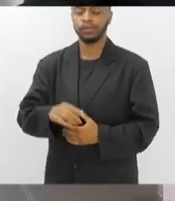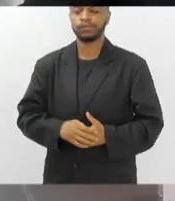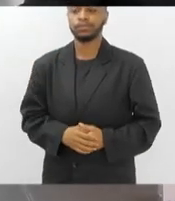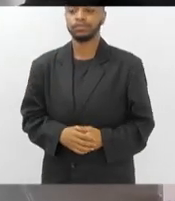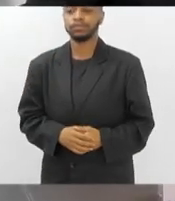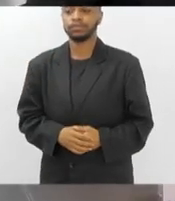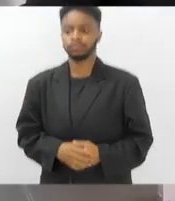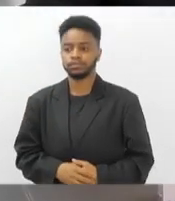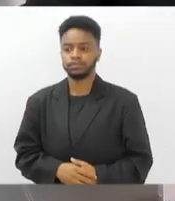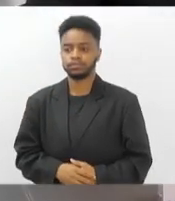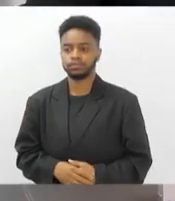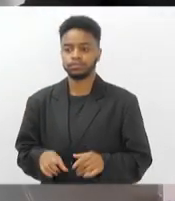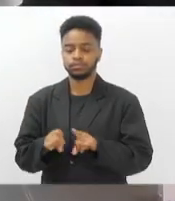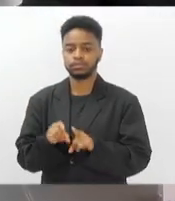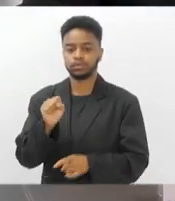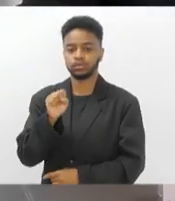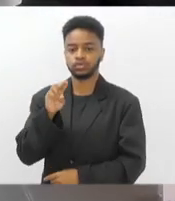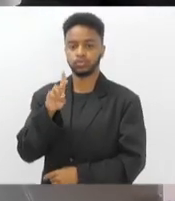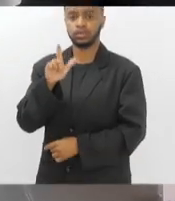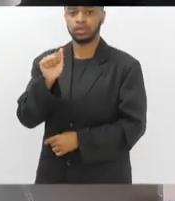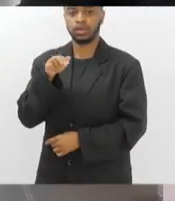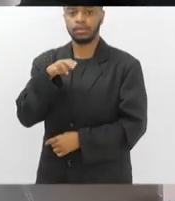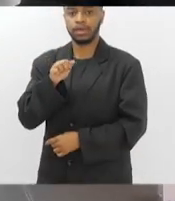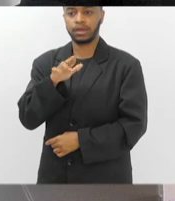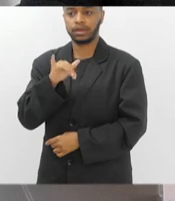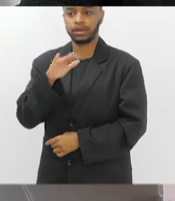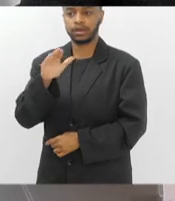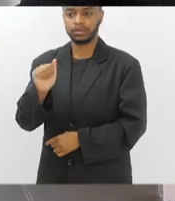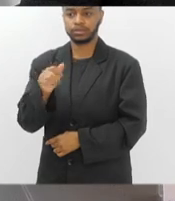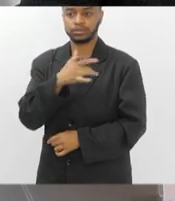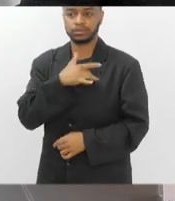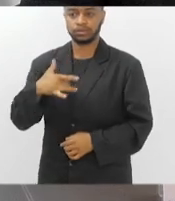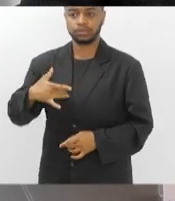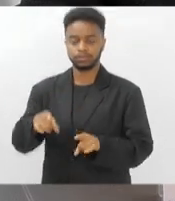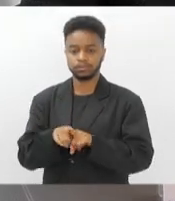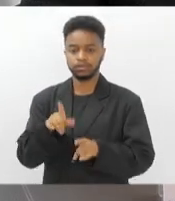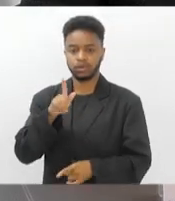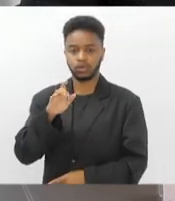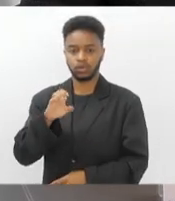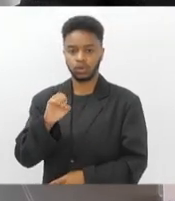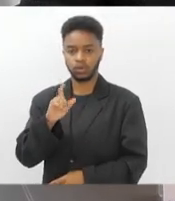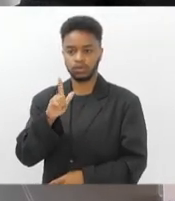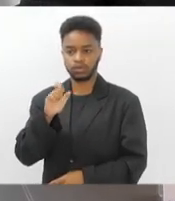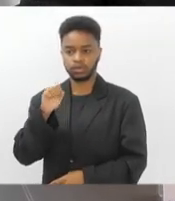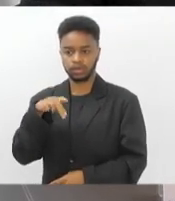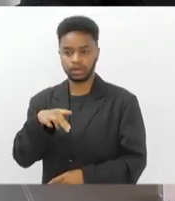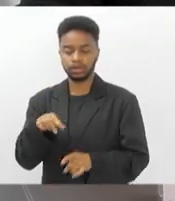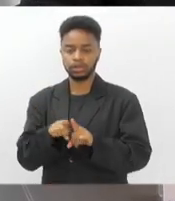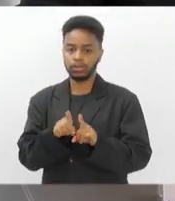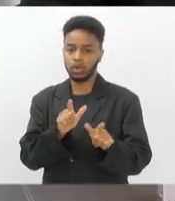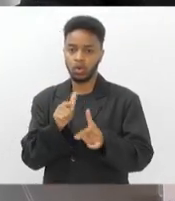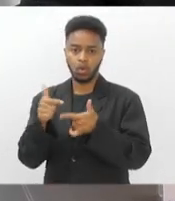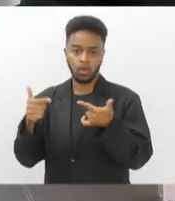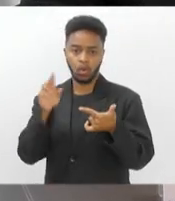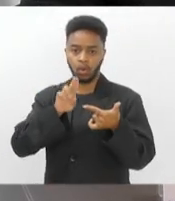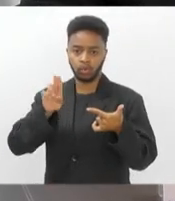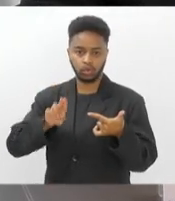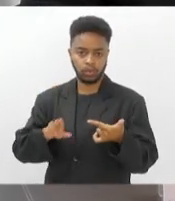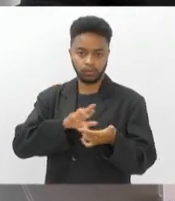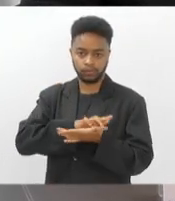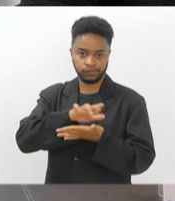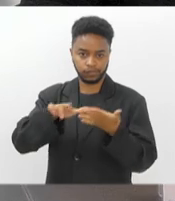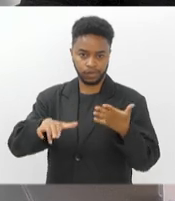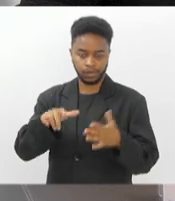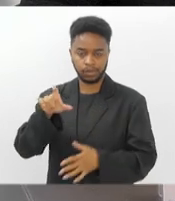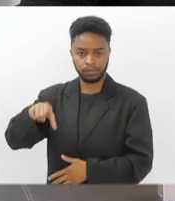eh sul-américa assim saúde Golden Cross Bradesco Notre Dame Qualicorp alqu